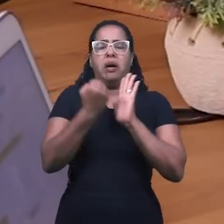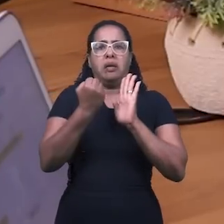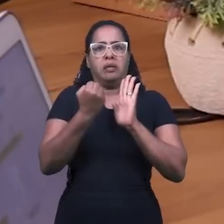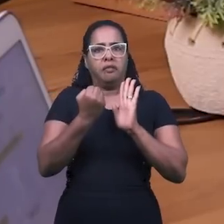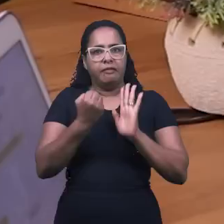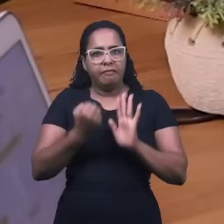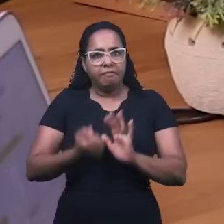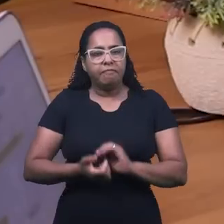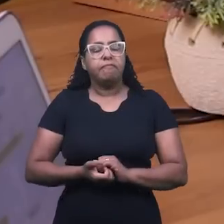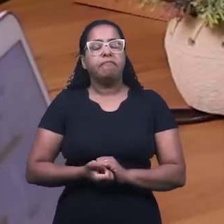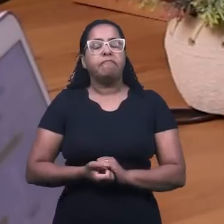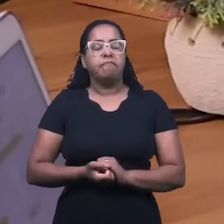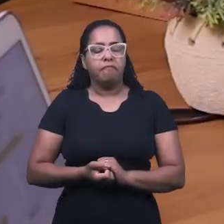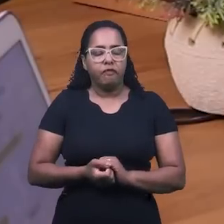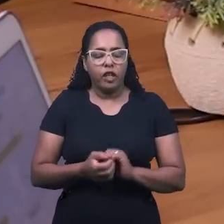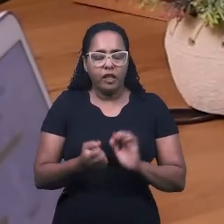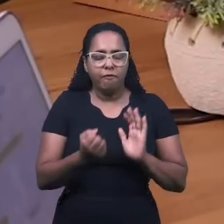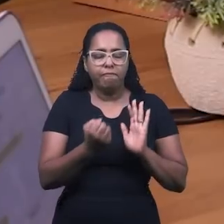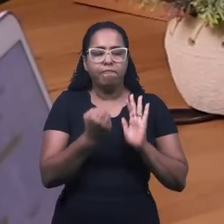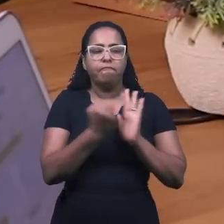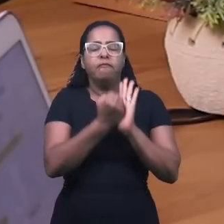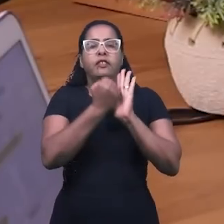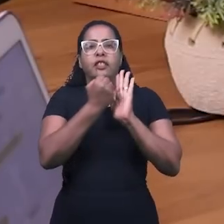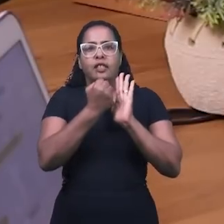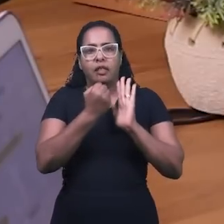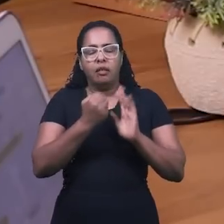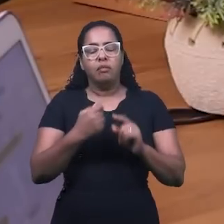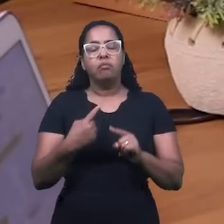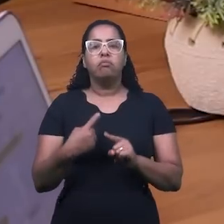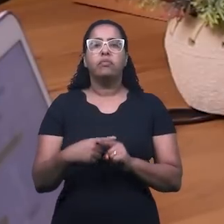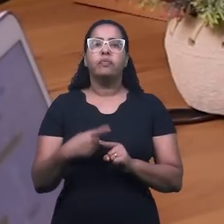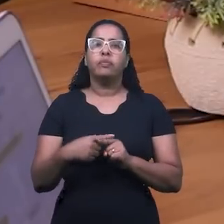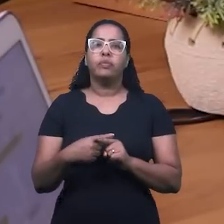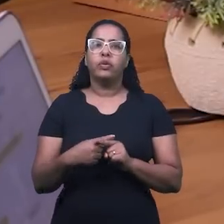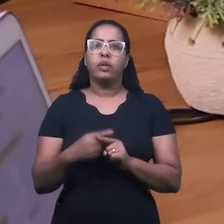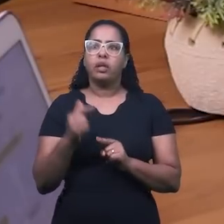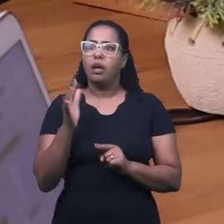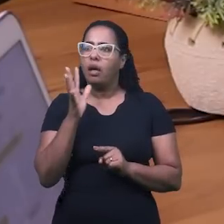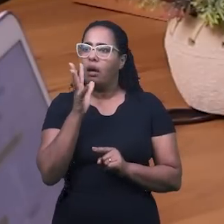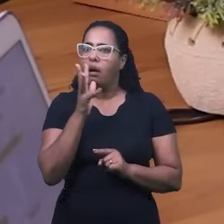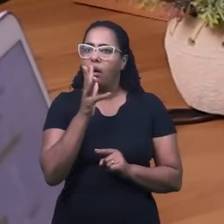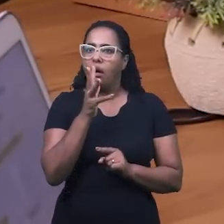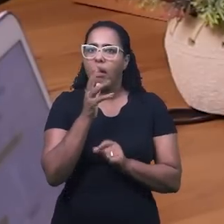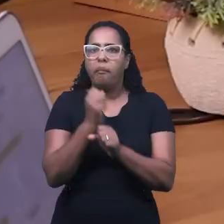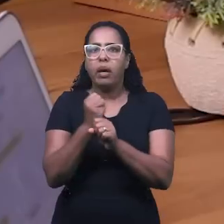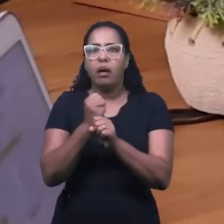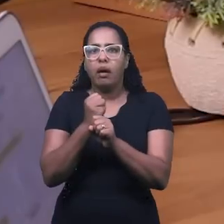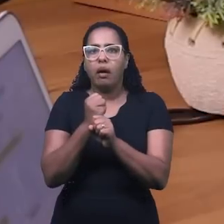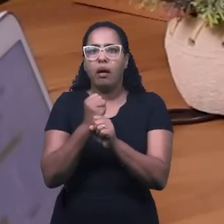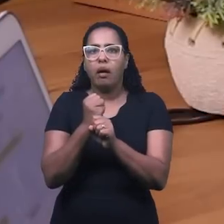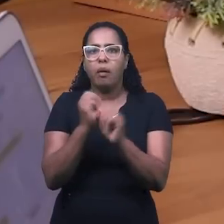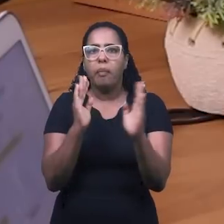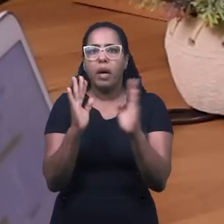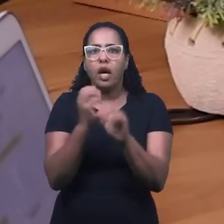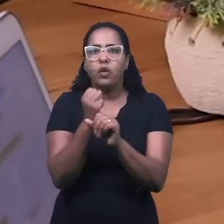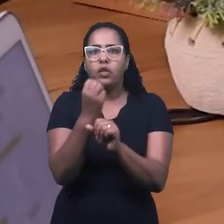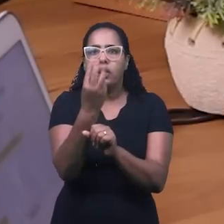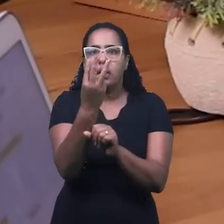muito forte. Para mim foi porque demorou 3 anos,